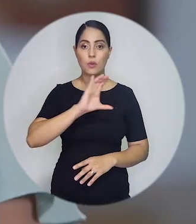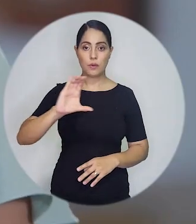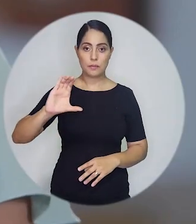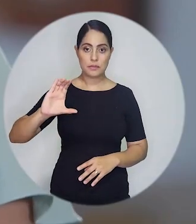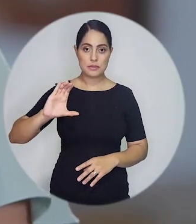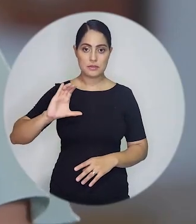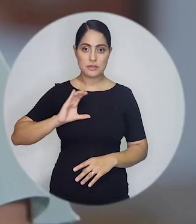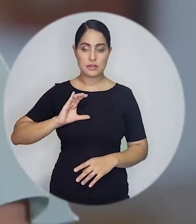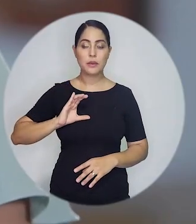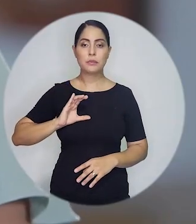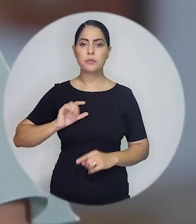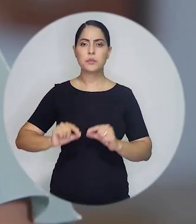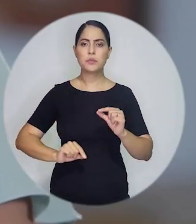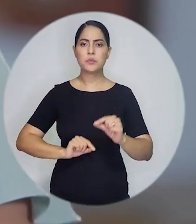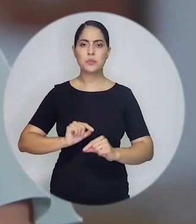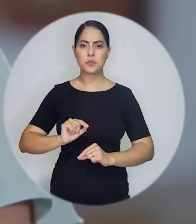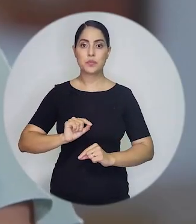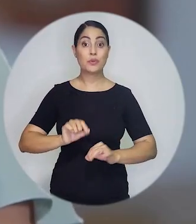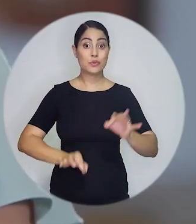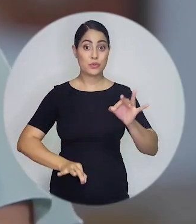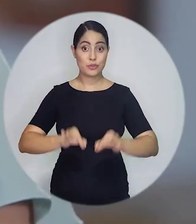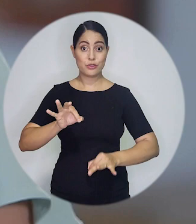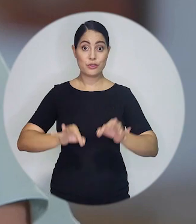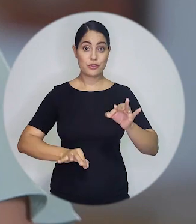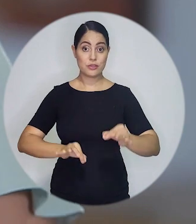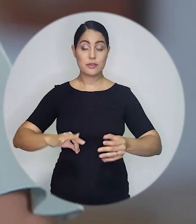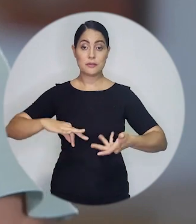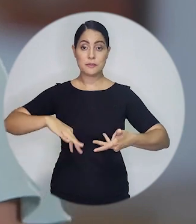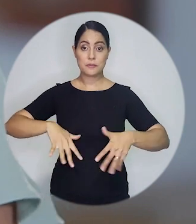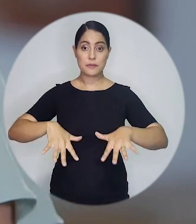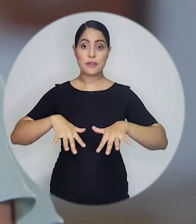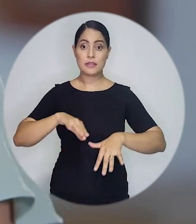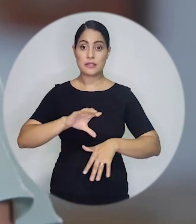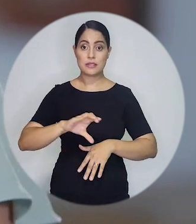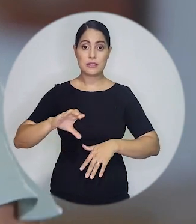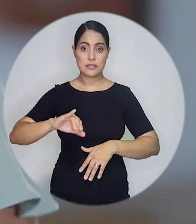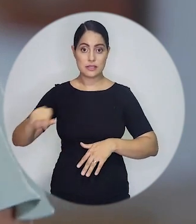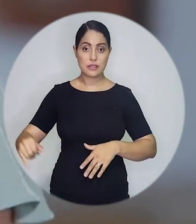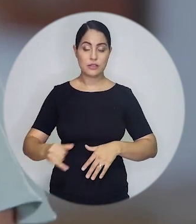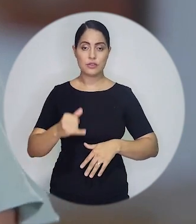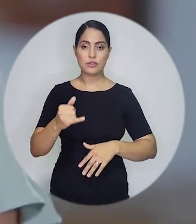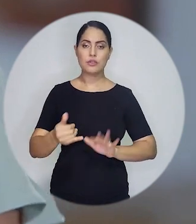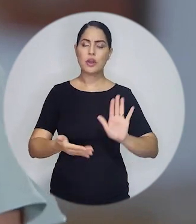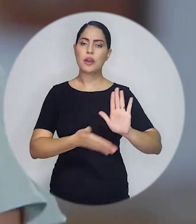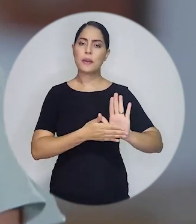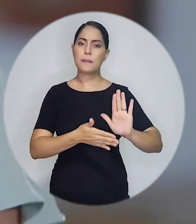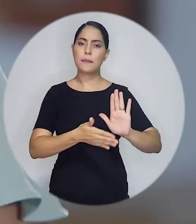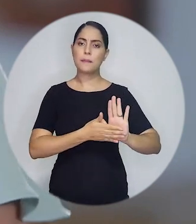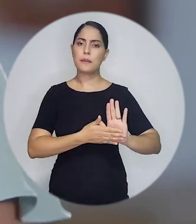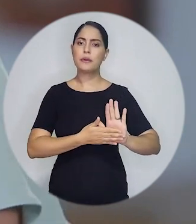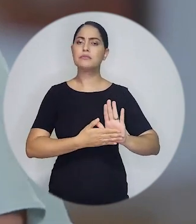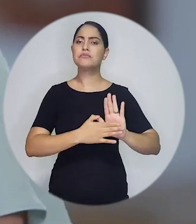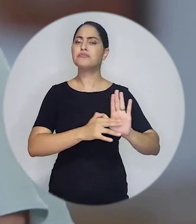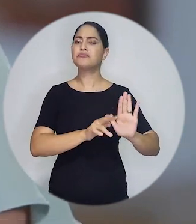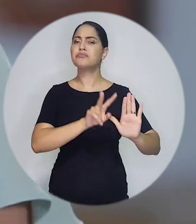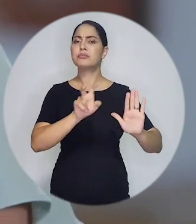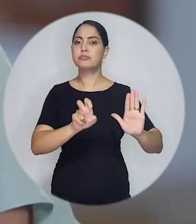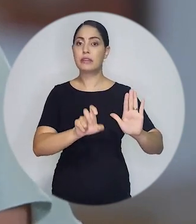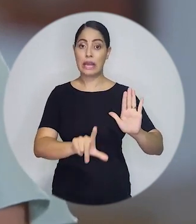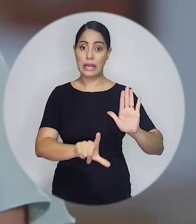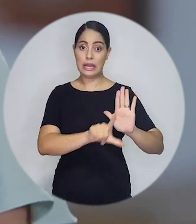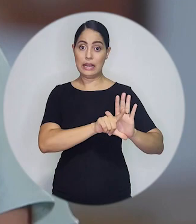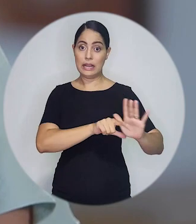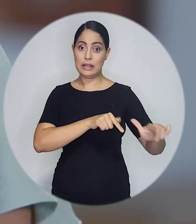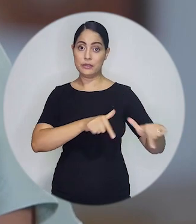A Comissão de Constituição e Justiça da Câmara dos Deputados aprovou a proposta que altera a consolidação das leis do trabalho